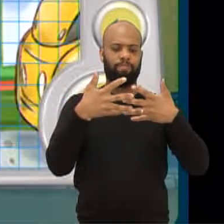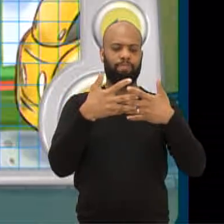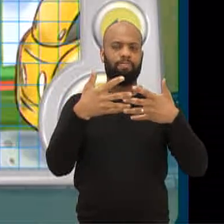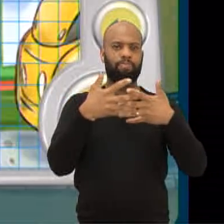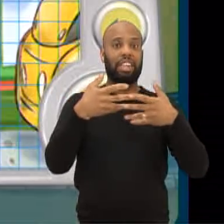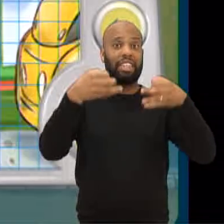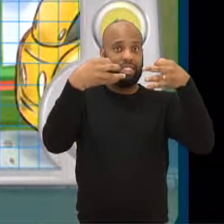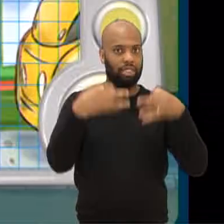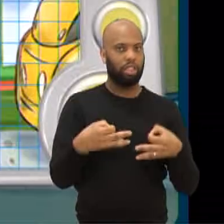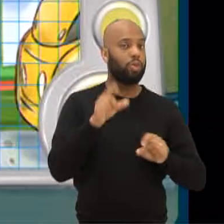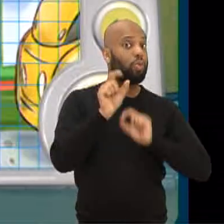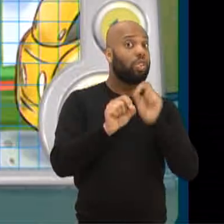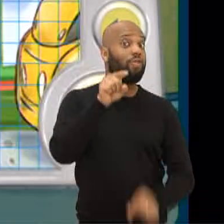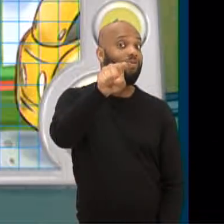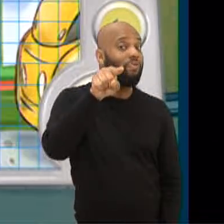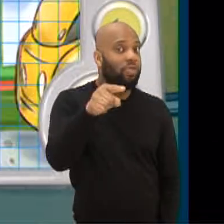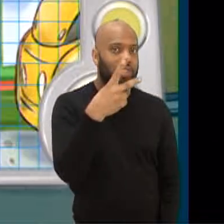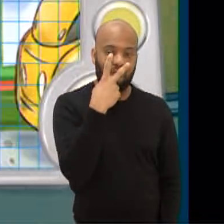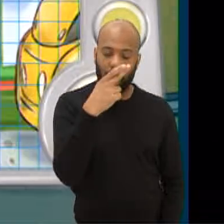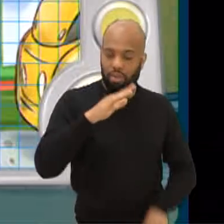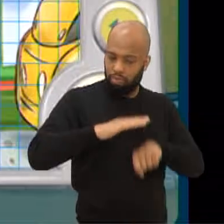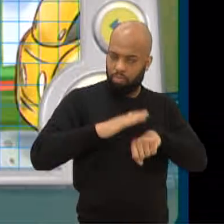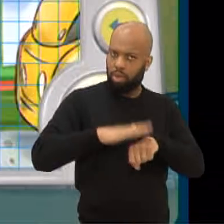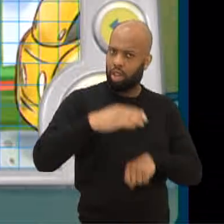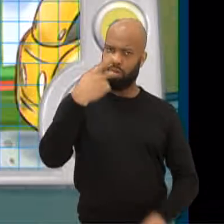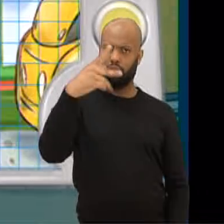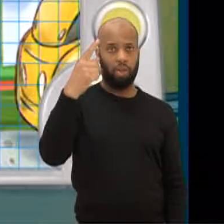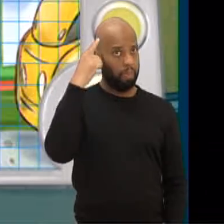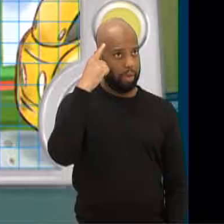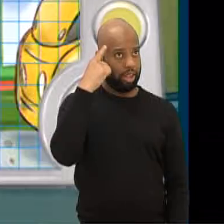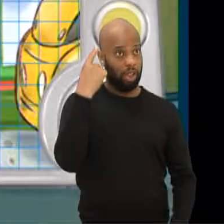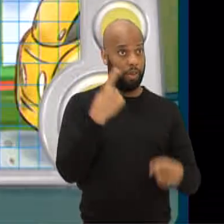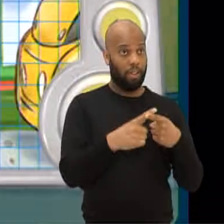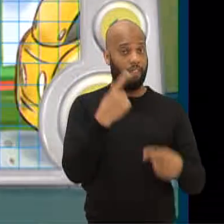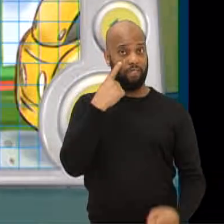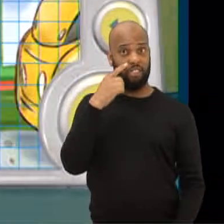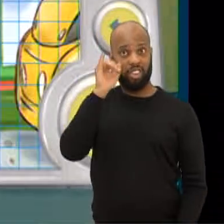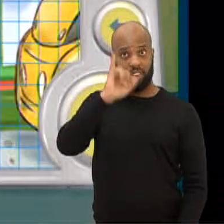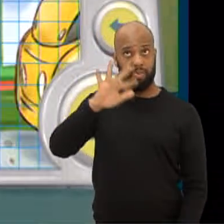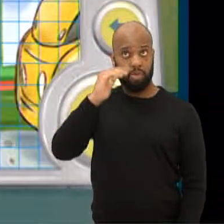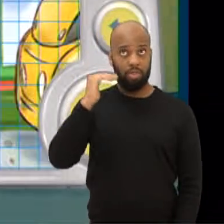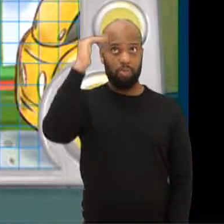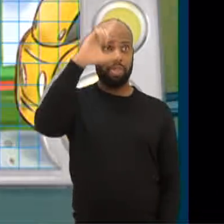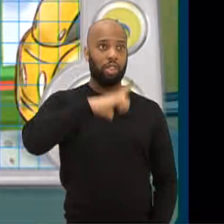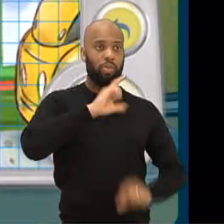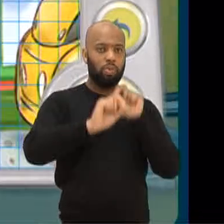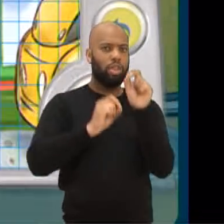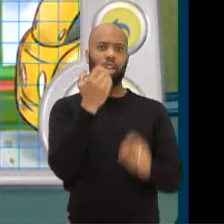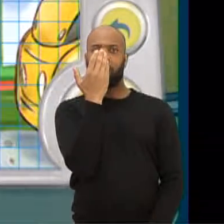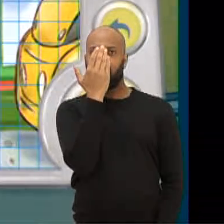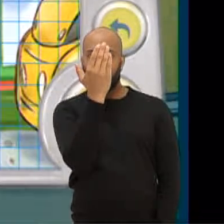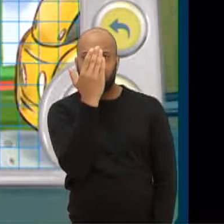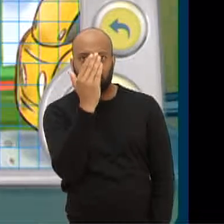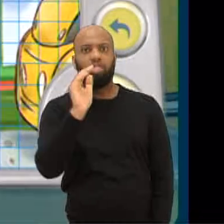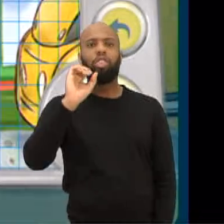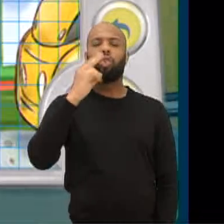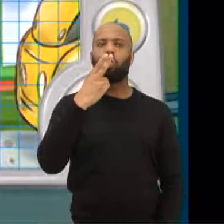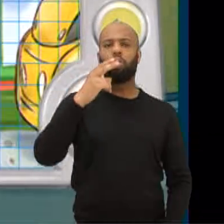peça, tá? Então, veja que a figura aqui em cima, ela vai ter que ser refletida,